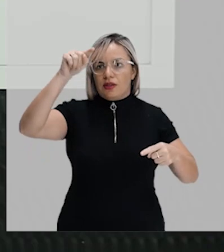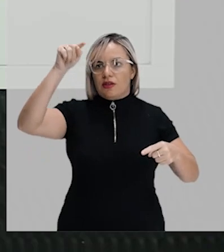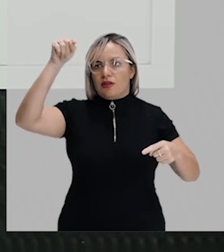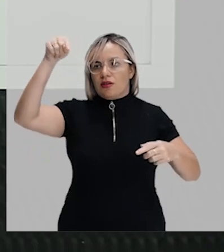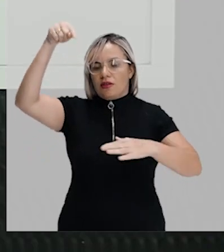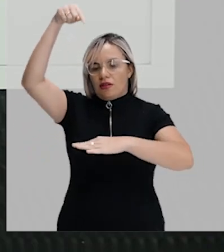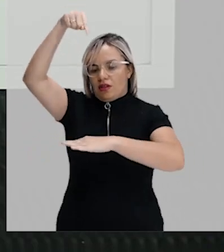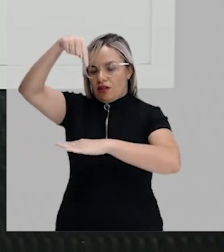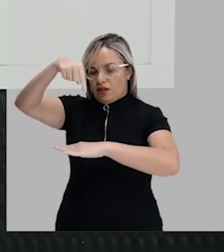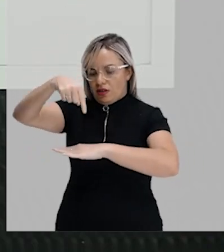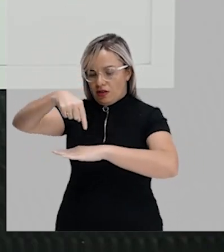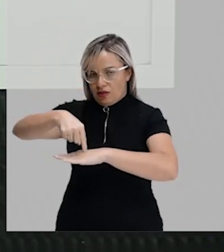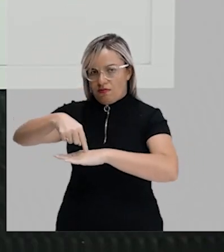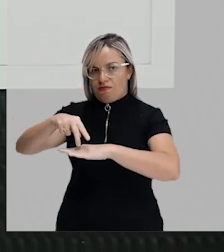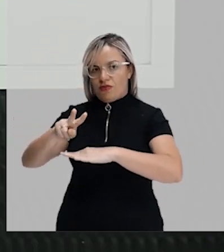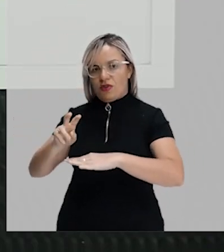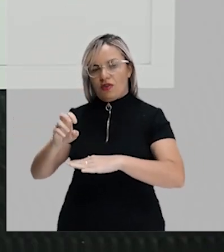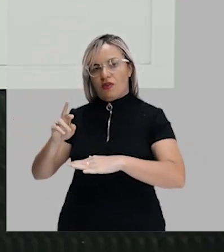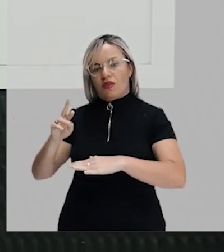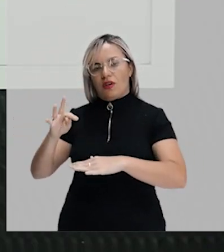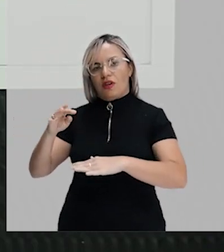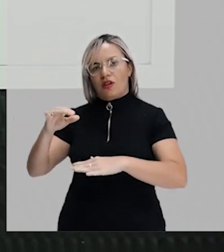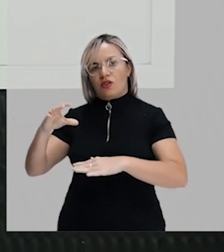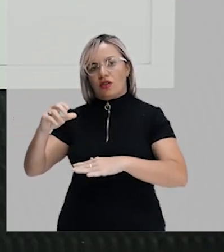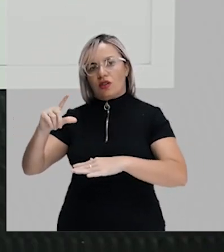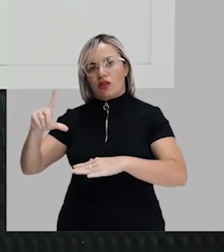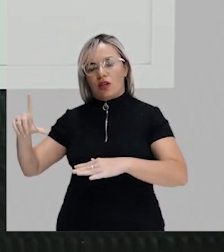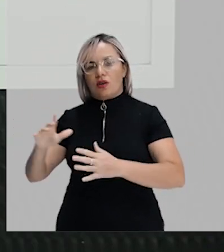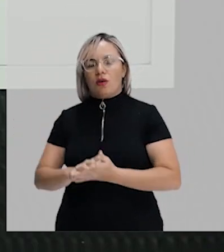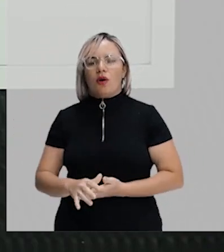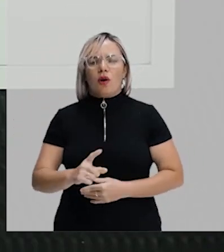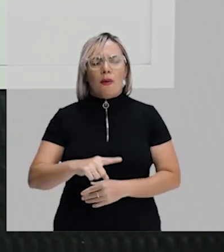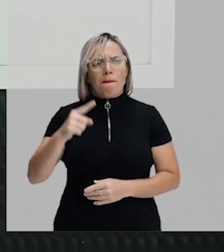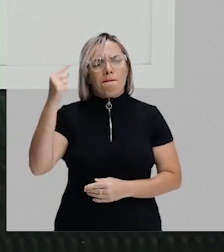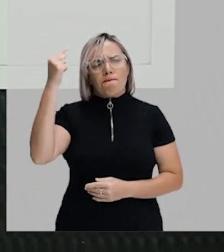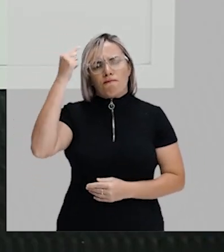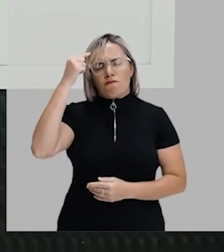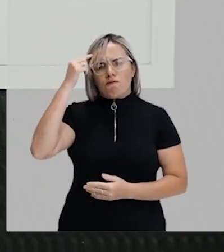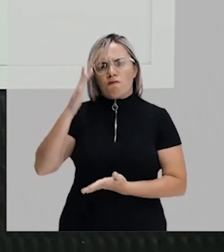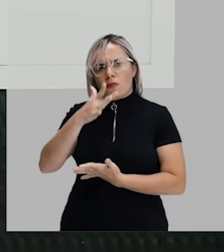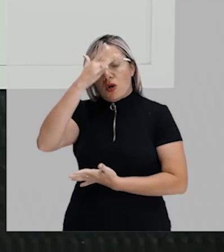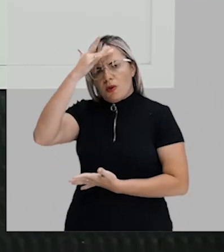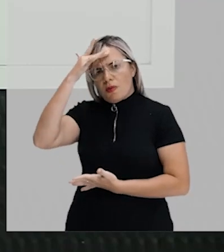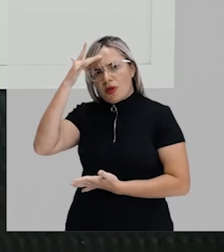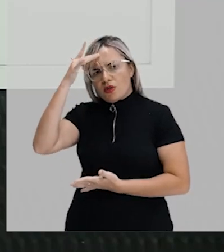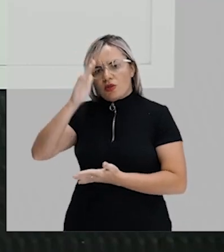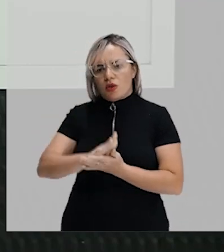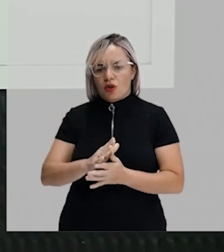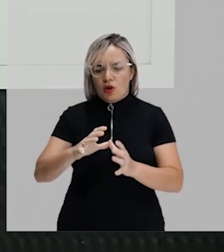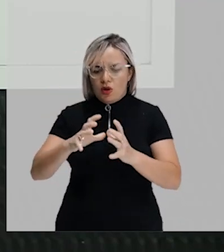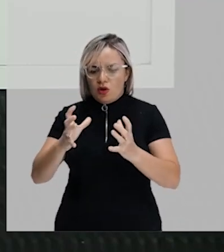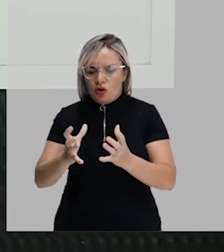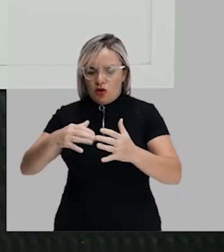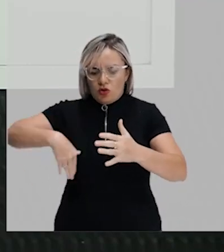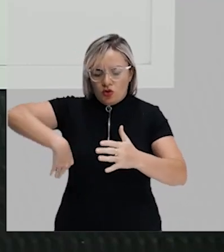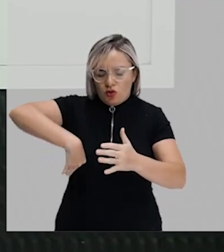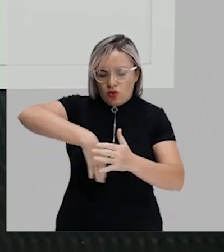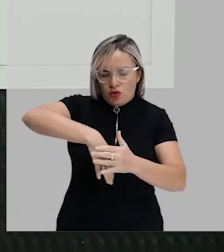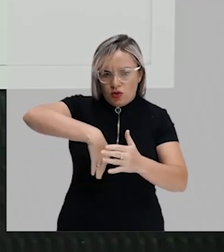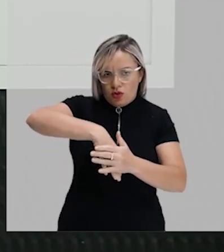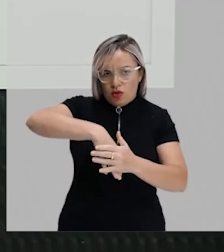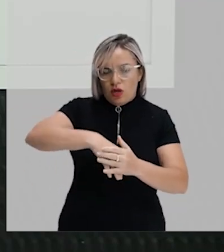uma pessoa chutando uma bola. Pronto, ela vai chutar a bola para frente e essa bola possivelmente ela pode subir, né? Isso